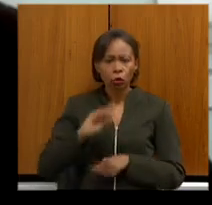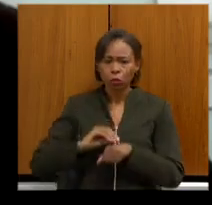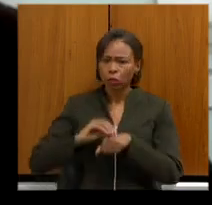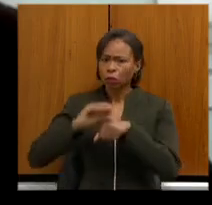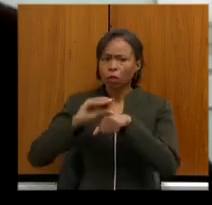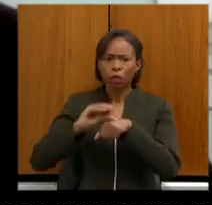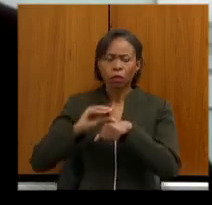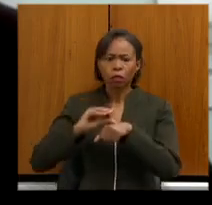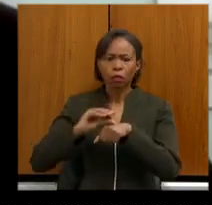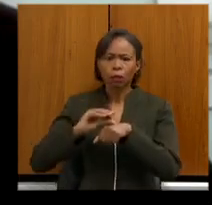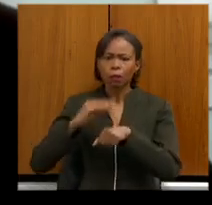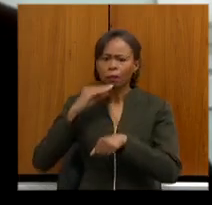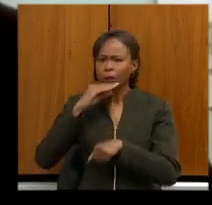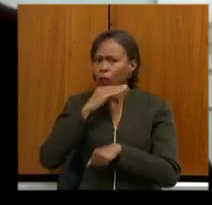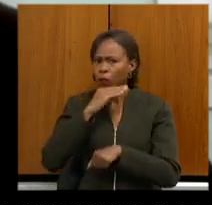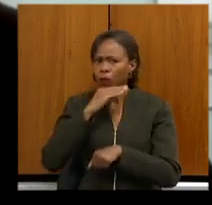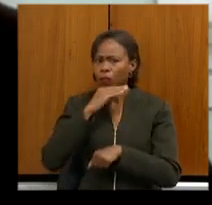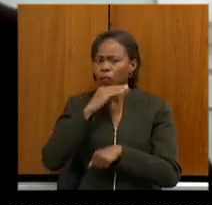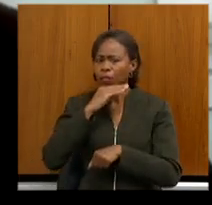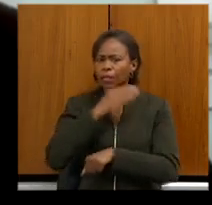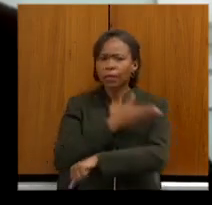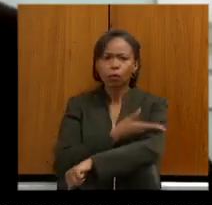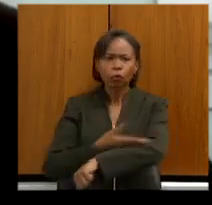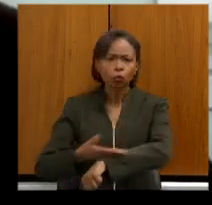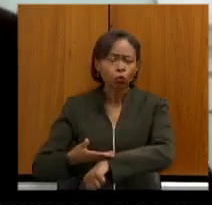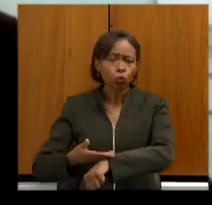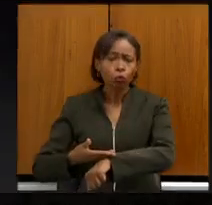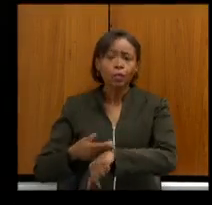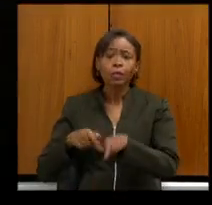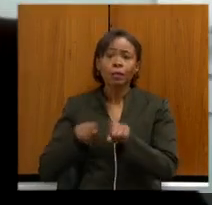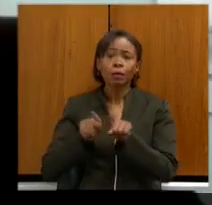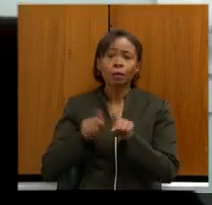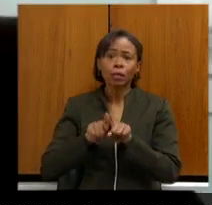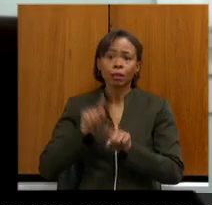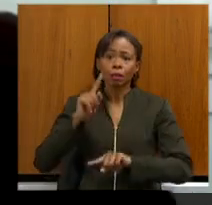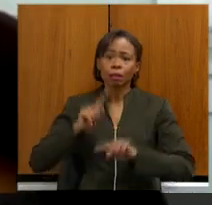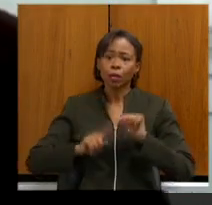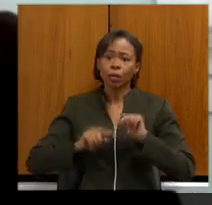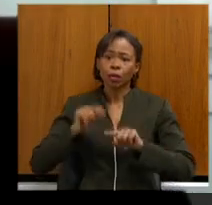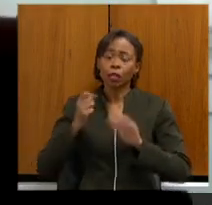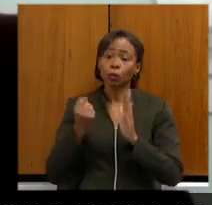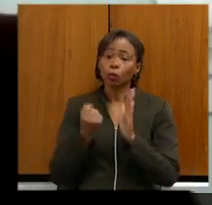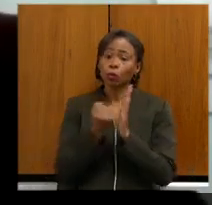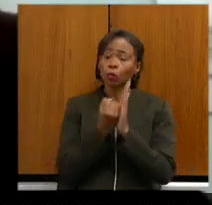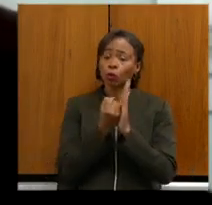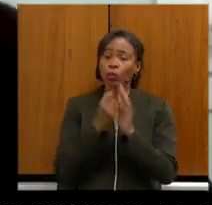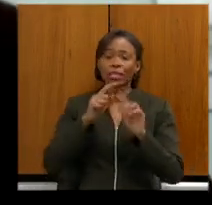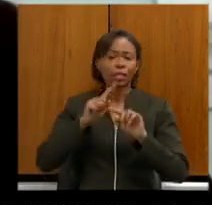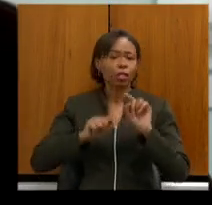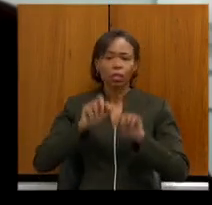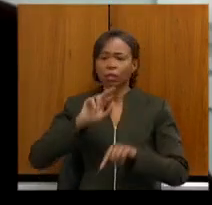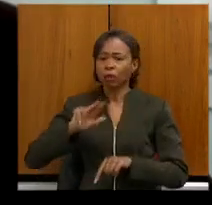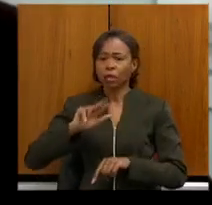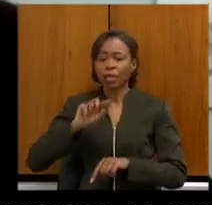sagradas espaciais e ao patrimônio imaterial das Comunidades tradicionais